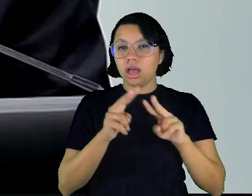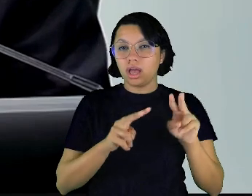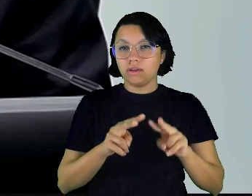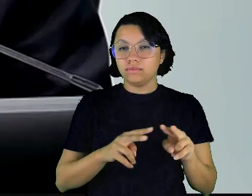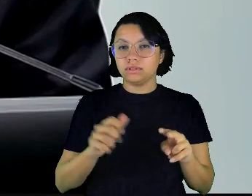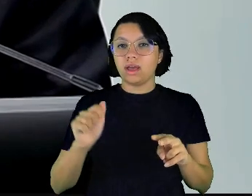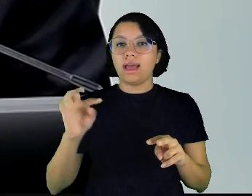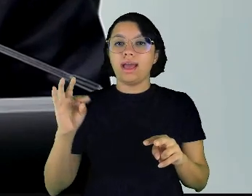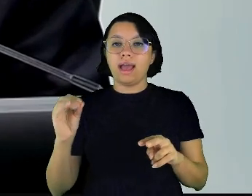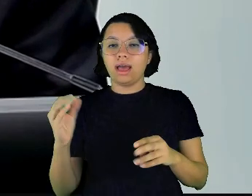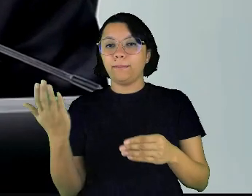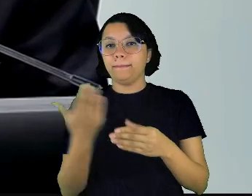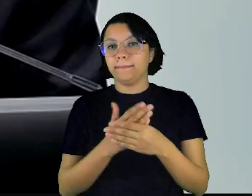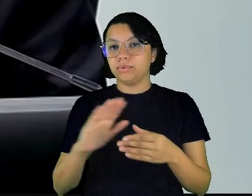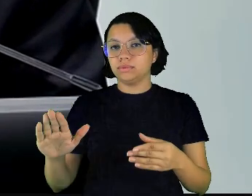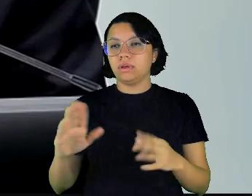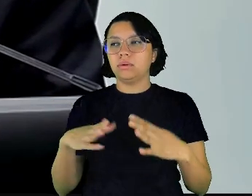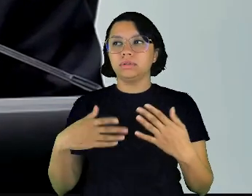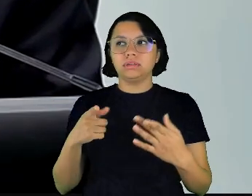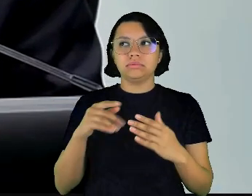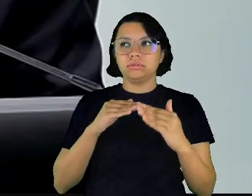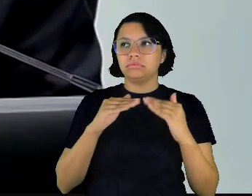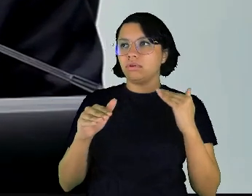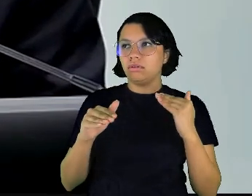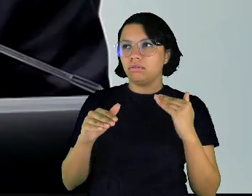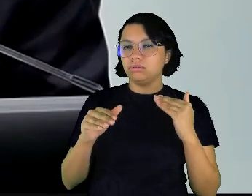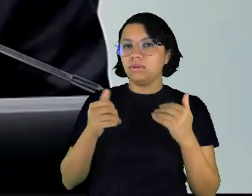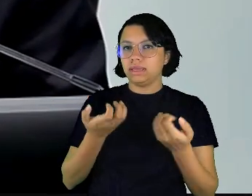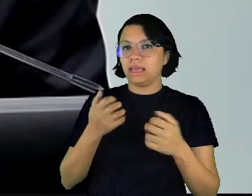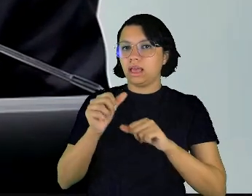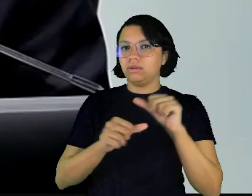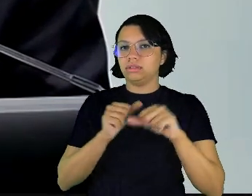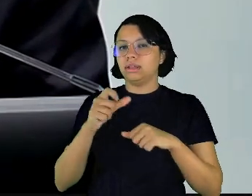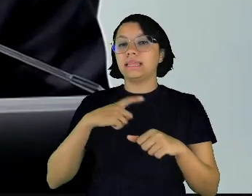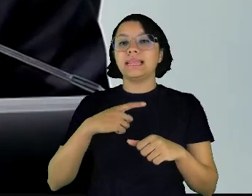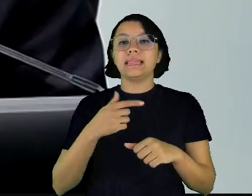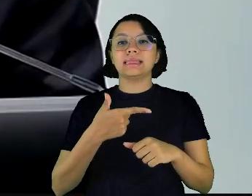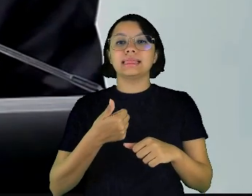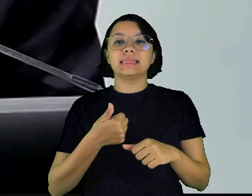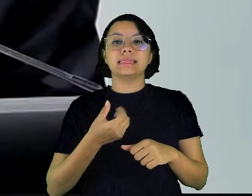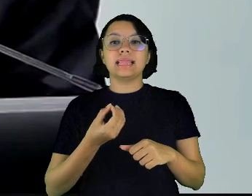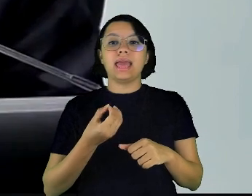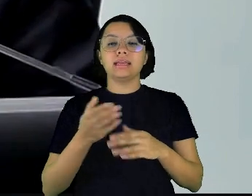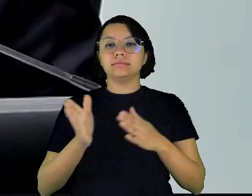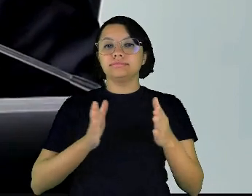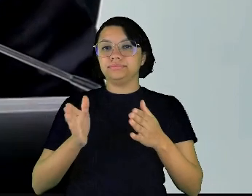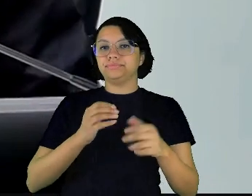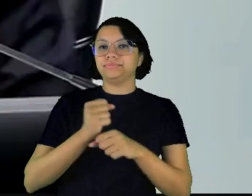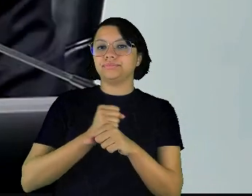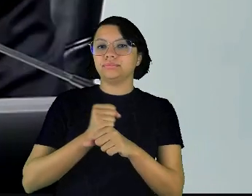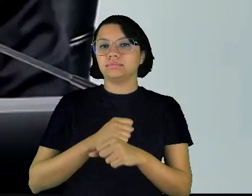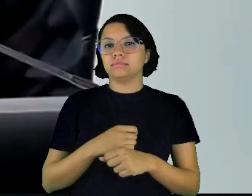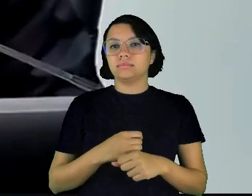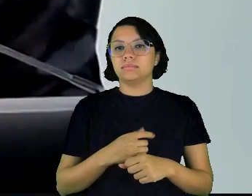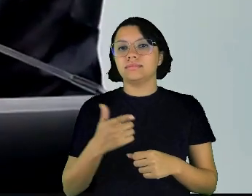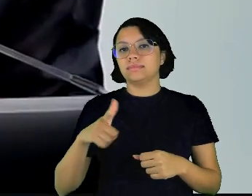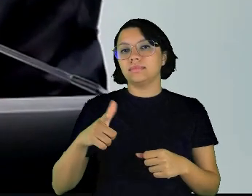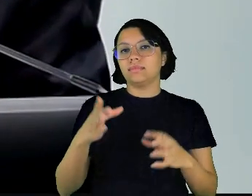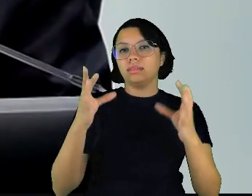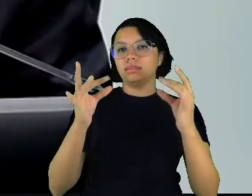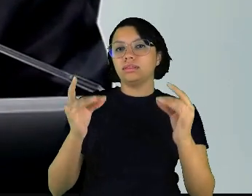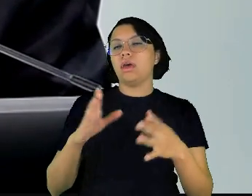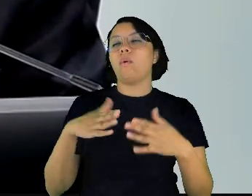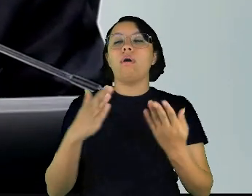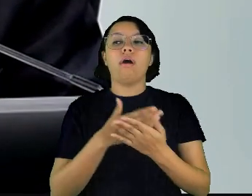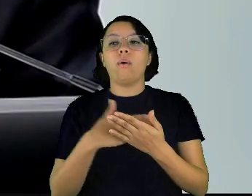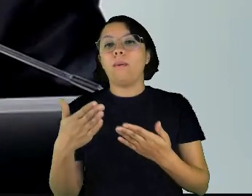concessão, né? Então, se você não concordou, você quer alterar, você tem 10 anos, né? Então, sem entrar no detalhe de quando começa